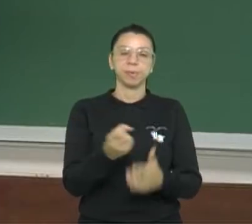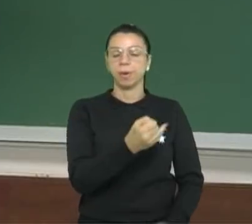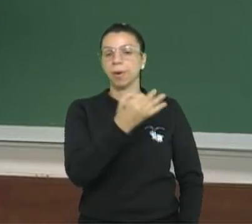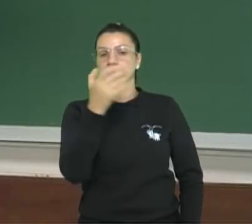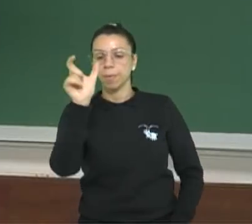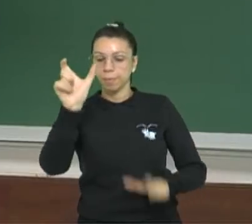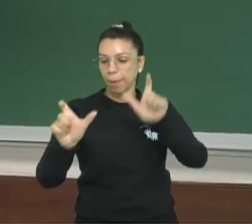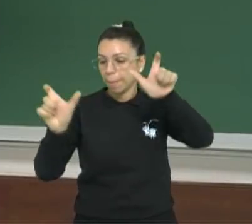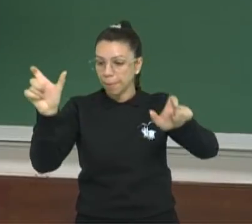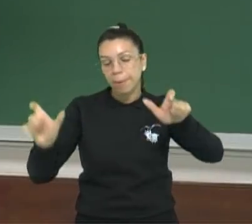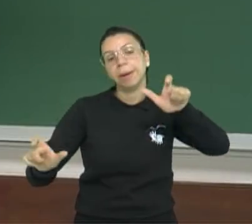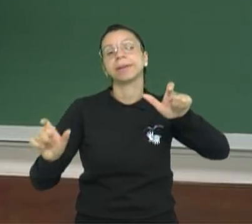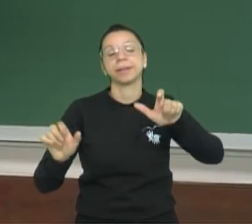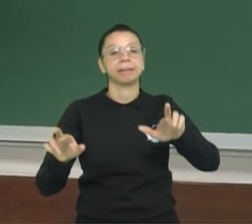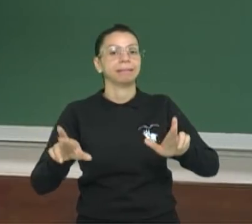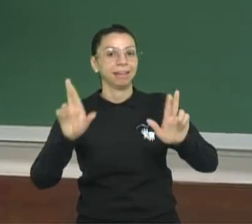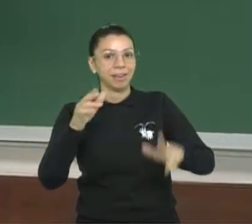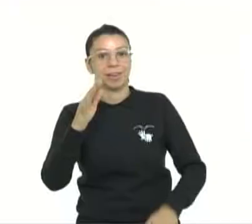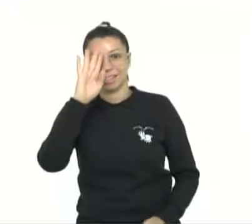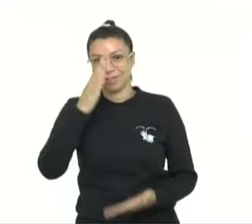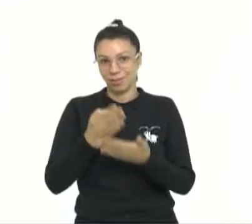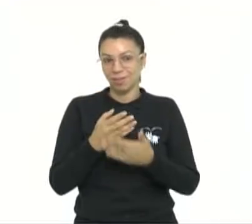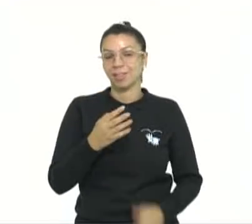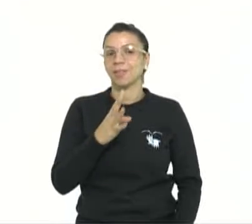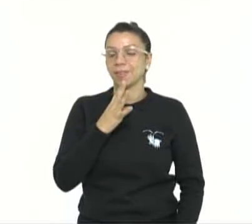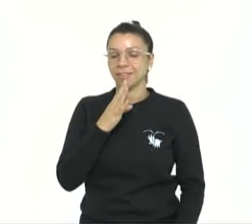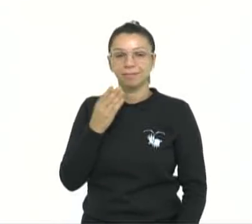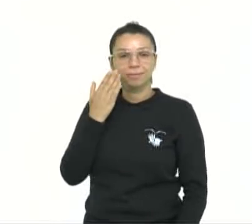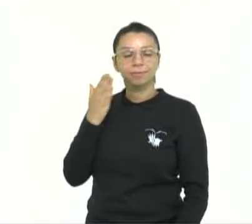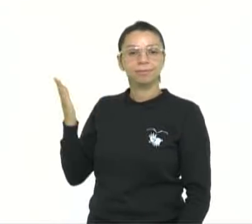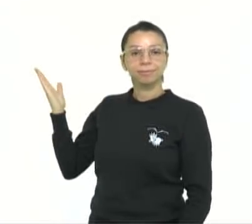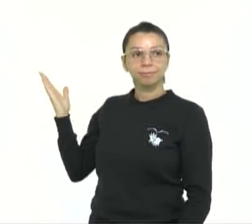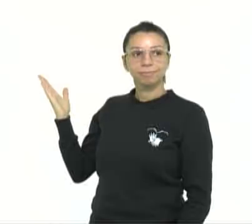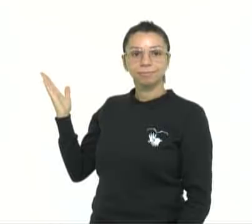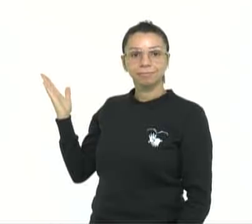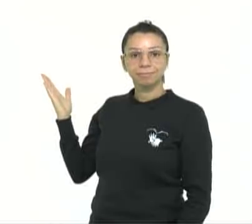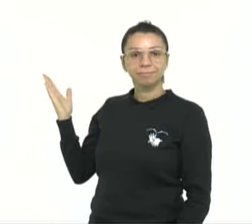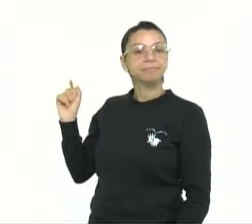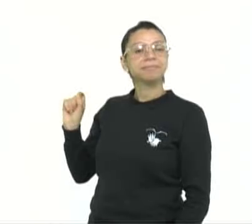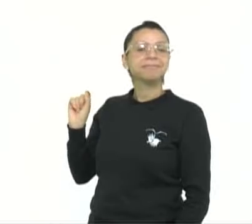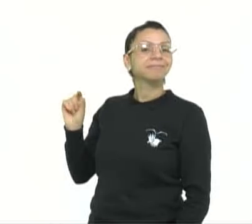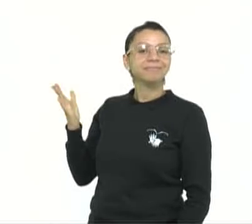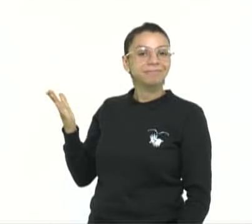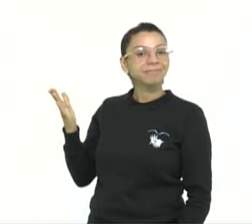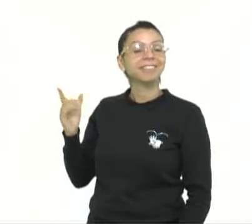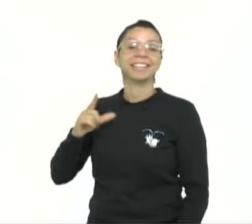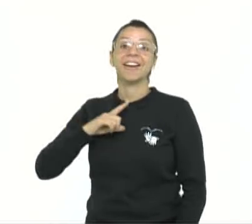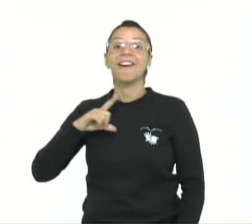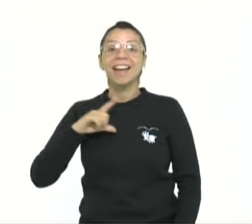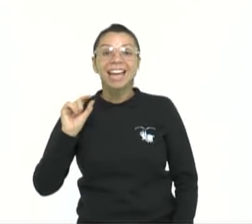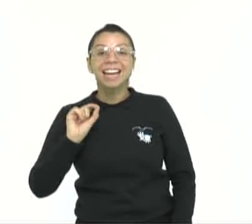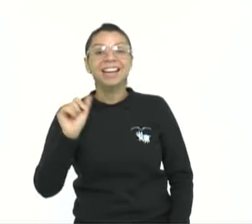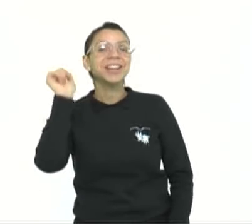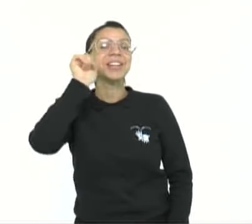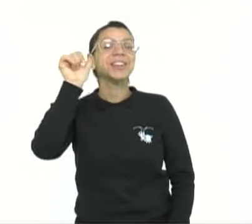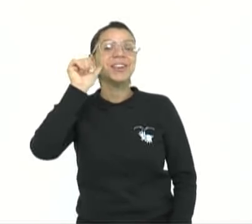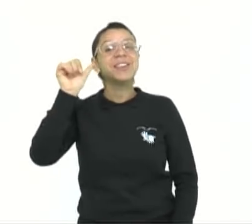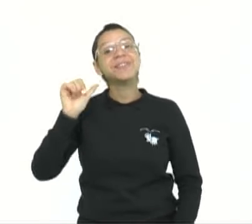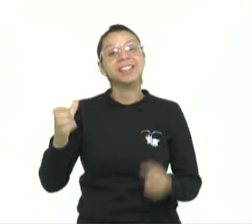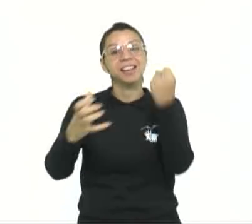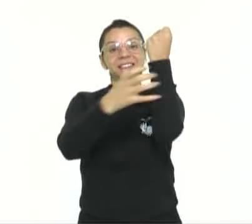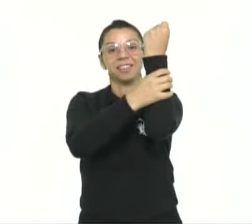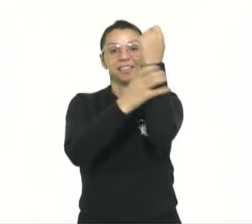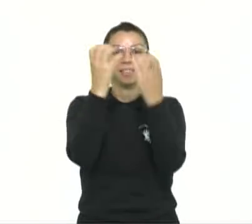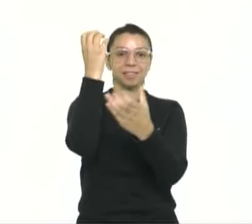personagens porque eu tenho certeza que vocês conhecem. Quem é essa, gente? Essa é a Wonder Woman, a Mulher Maravilha. Wonder Woman is